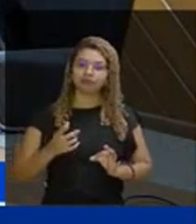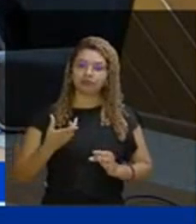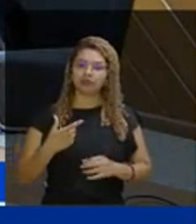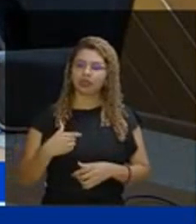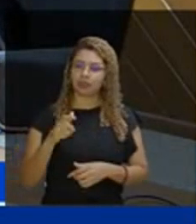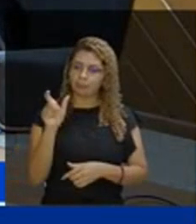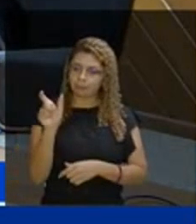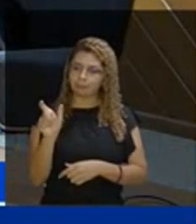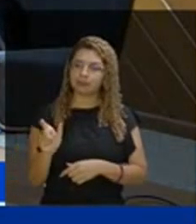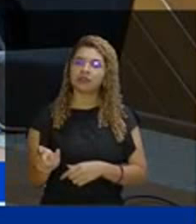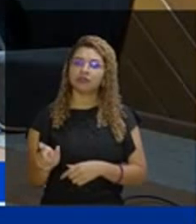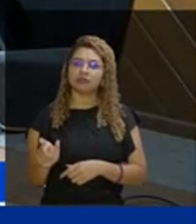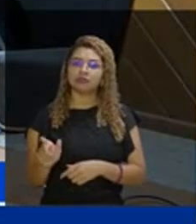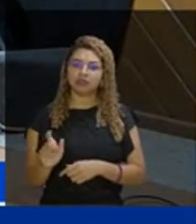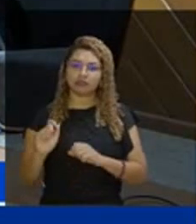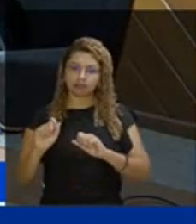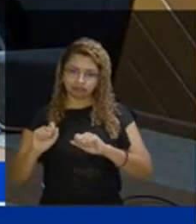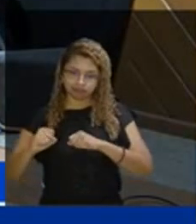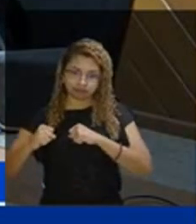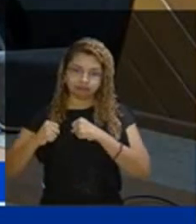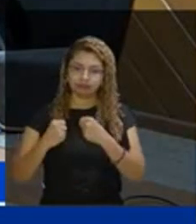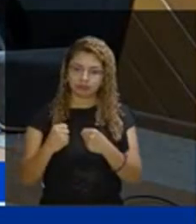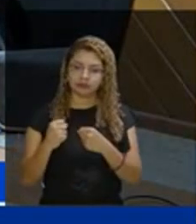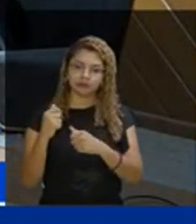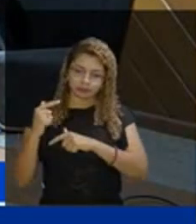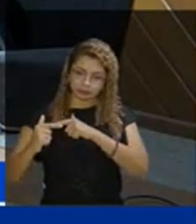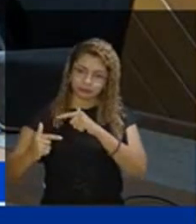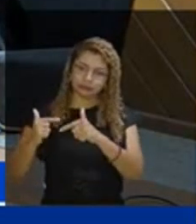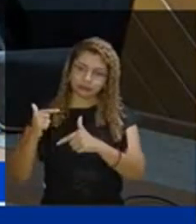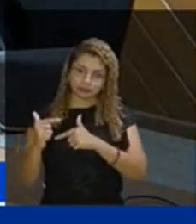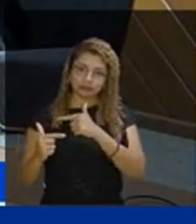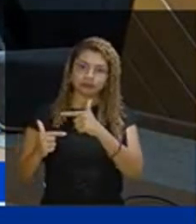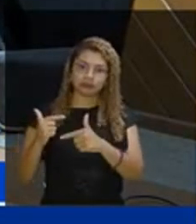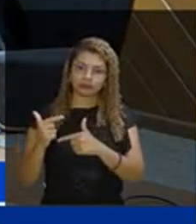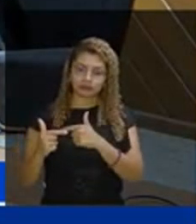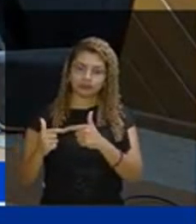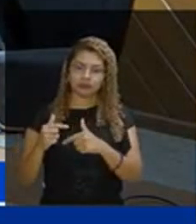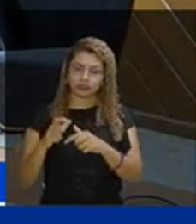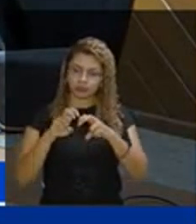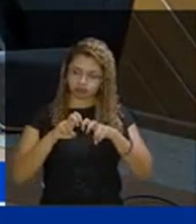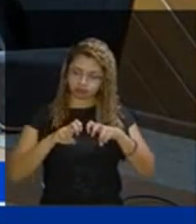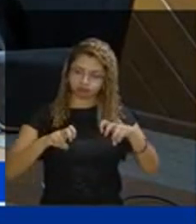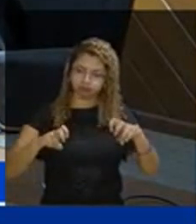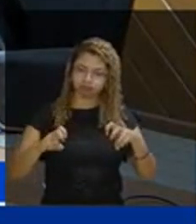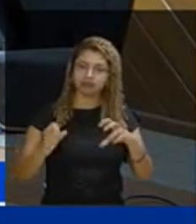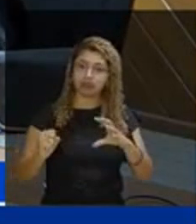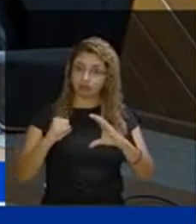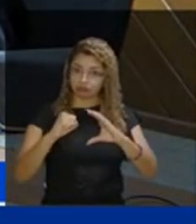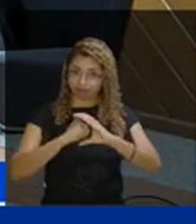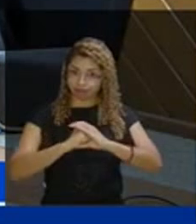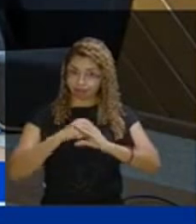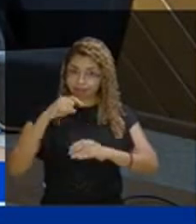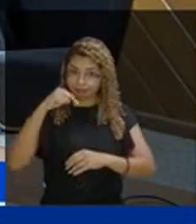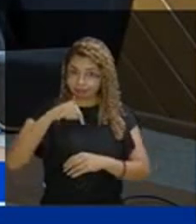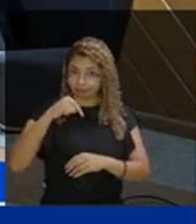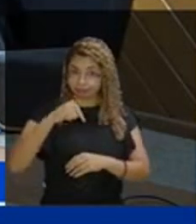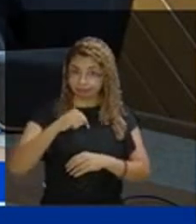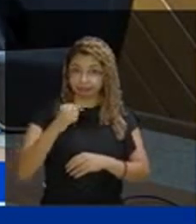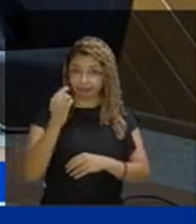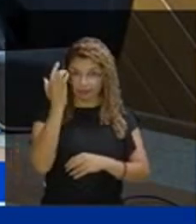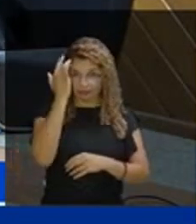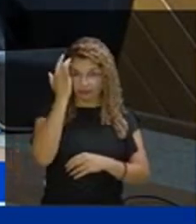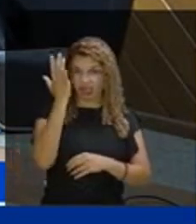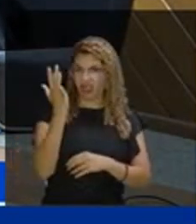que tem condições de estar num tribunal como este, que nós sabemos não é fácil,